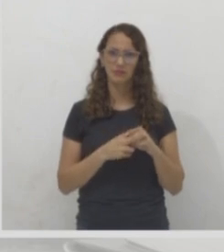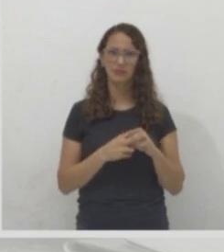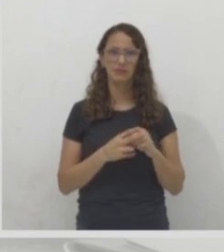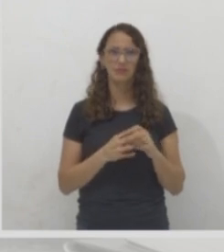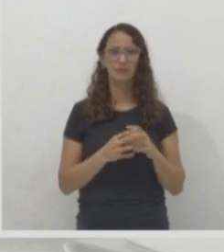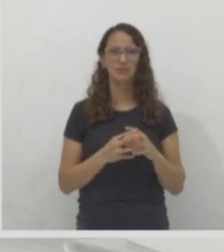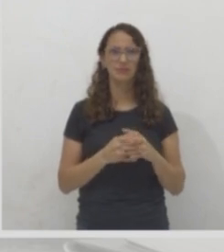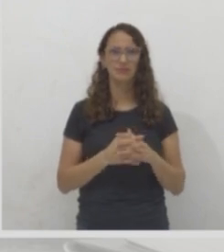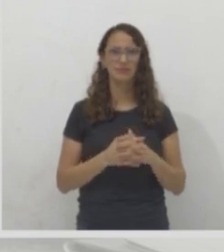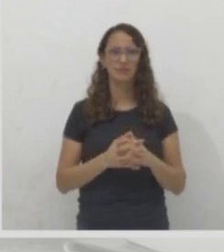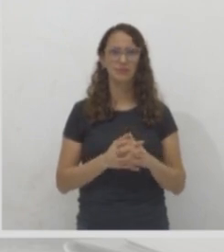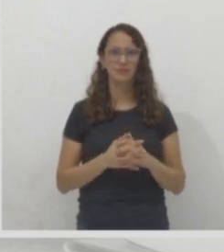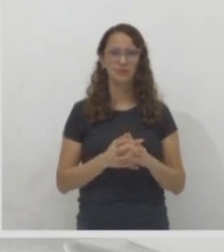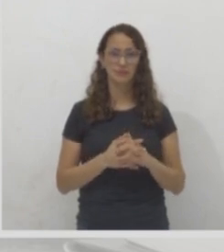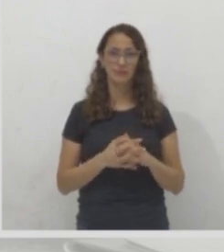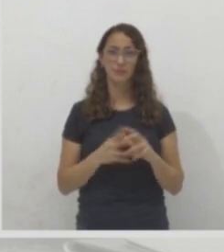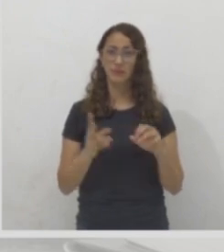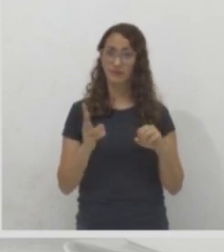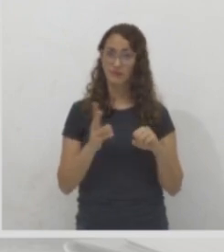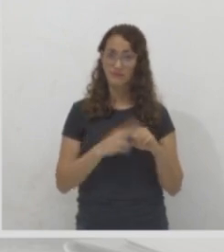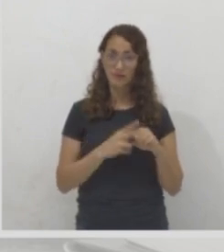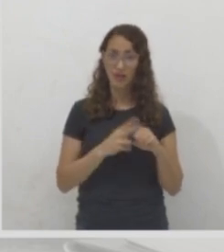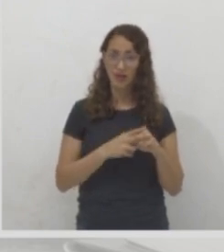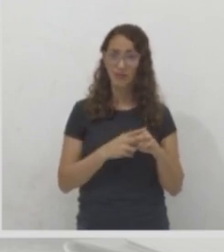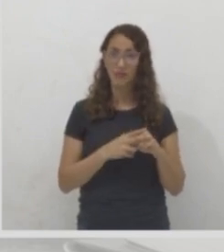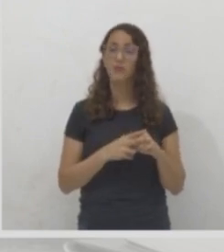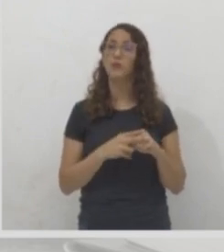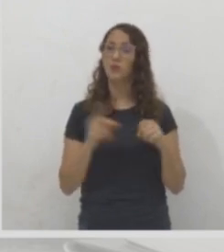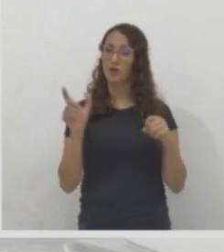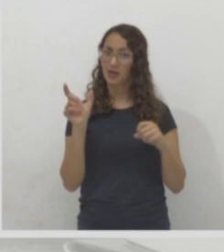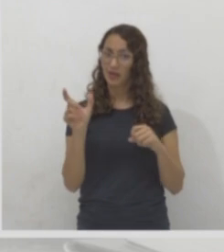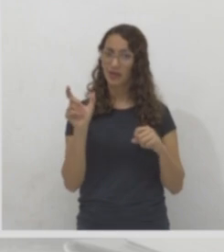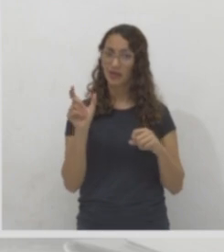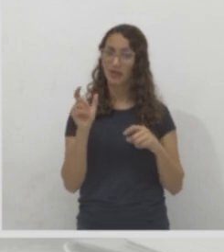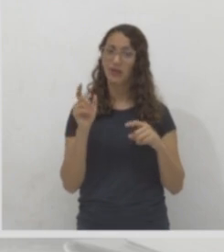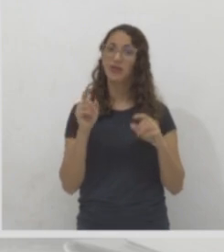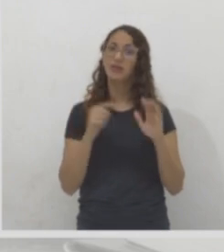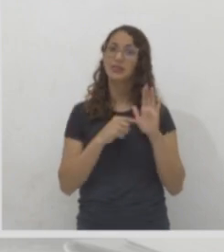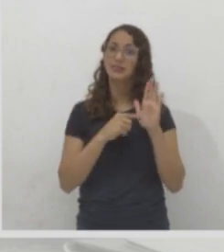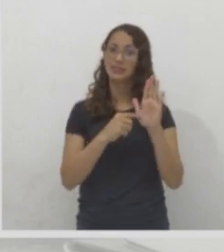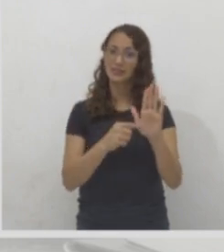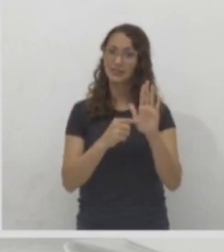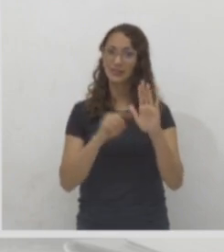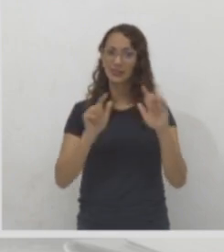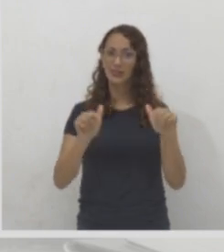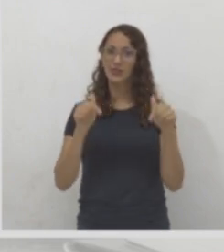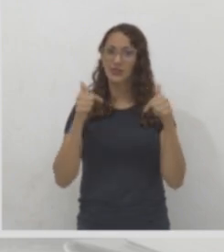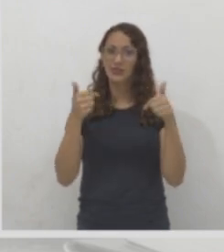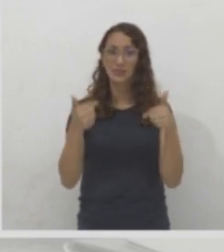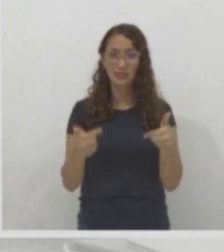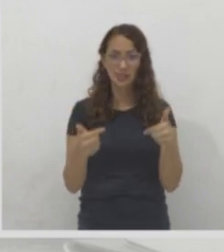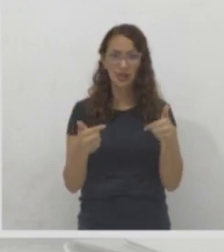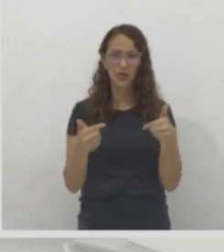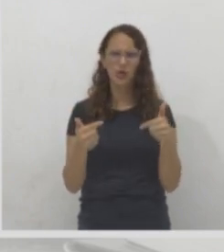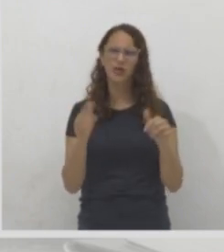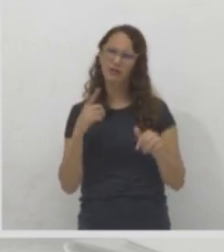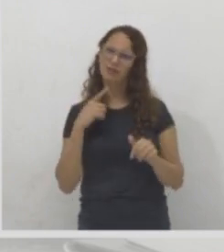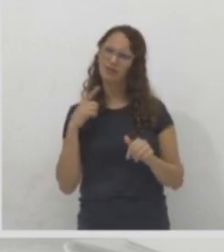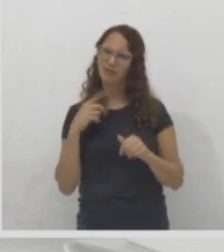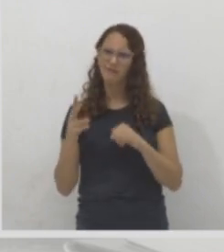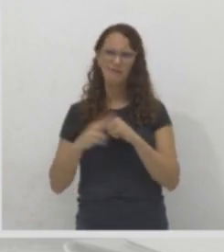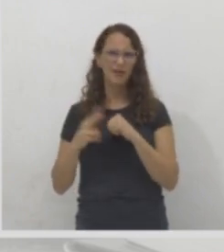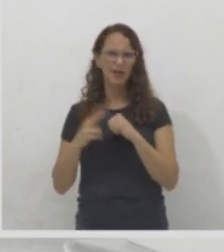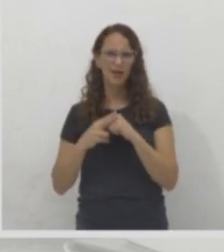isso, Edilena. Verbo é o termo que indica ação. Então, eu não terei verbos que não indicam